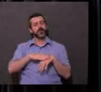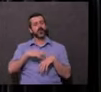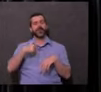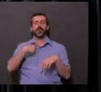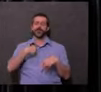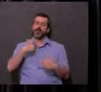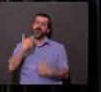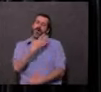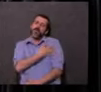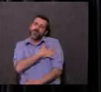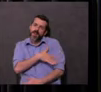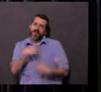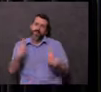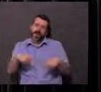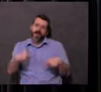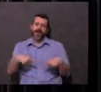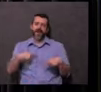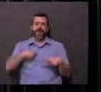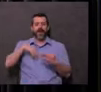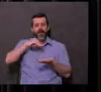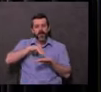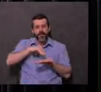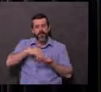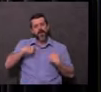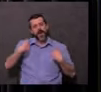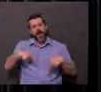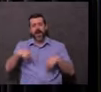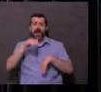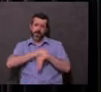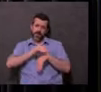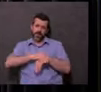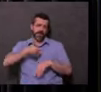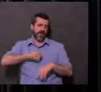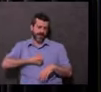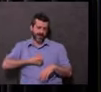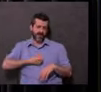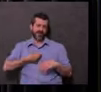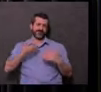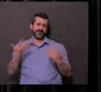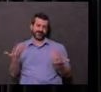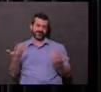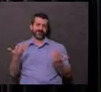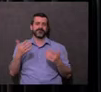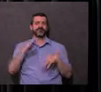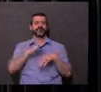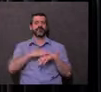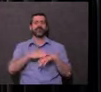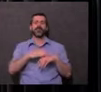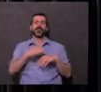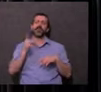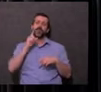debilidade, da nossa pobreza e até do nosso pecado. De quem sabe que precisa de sair de